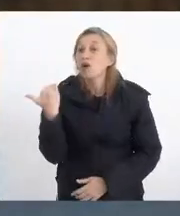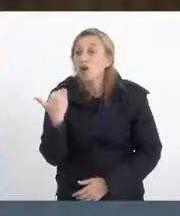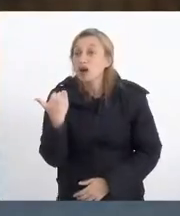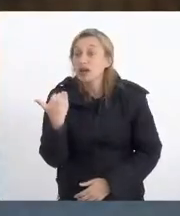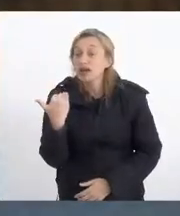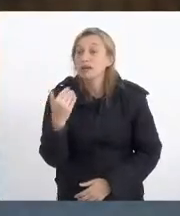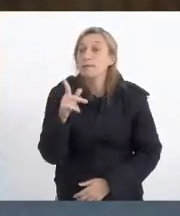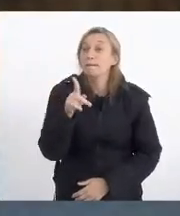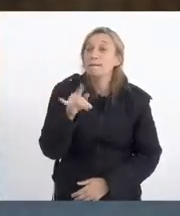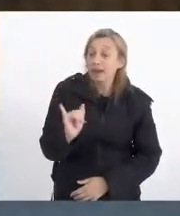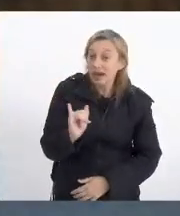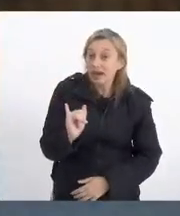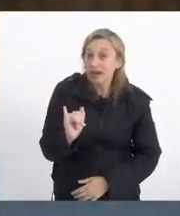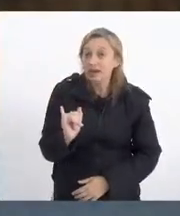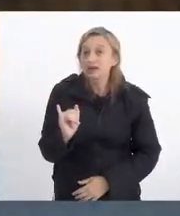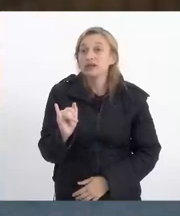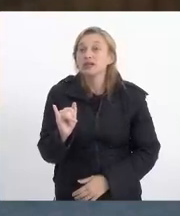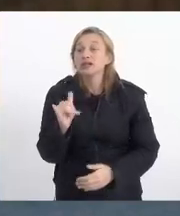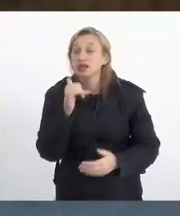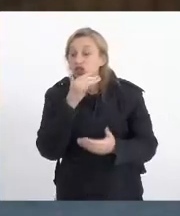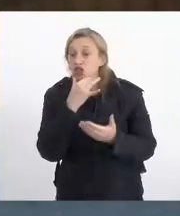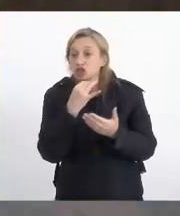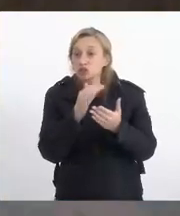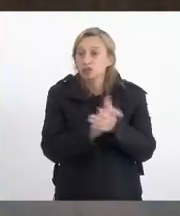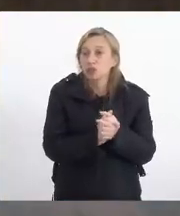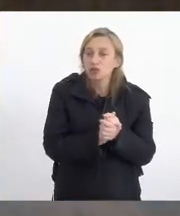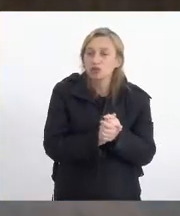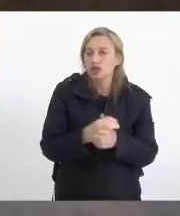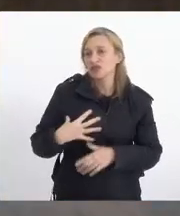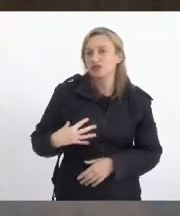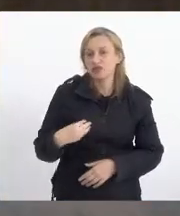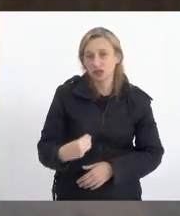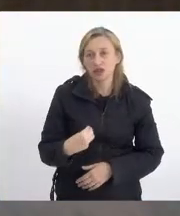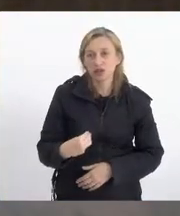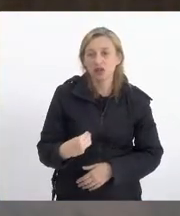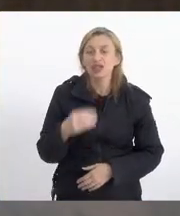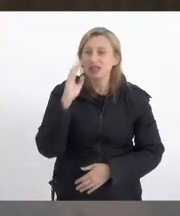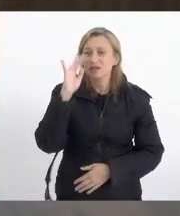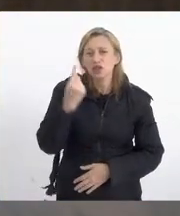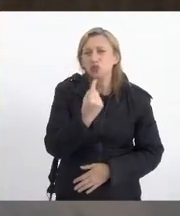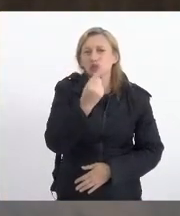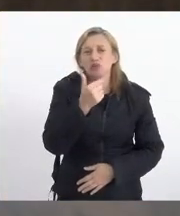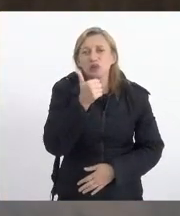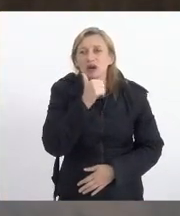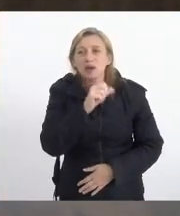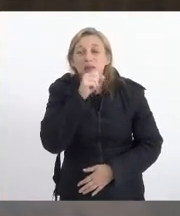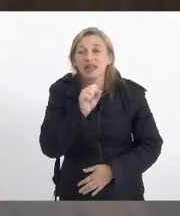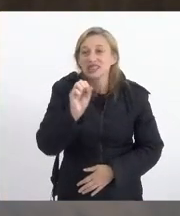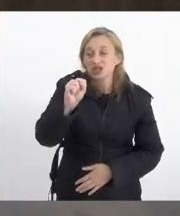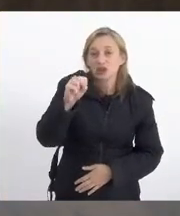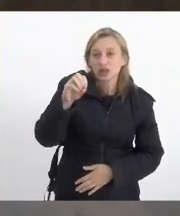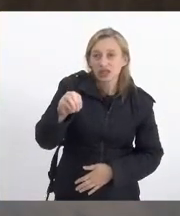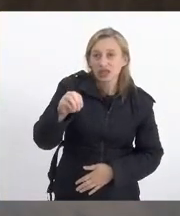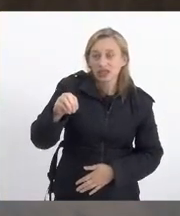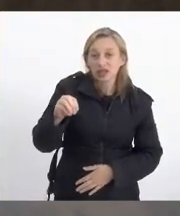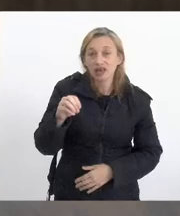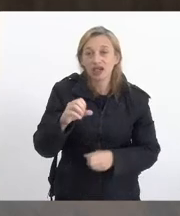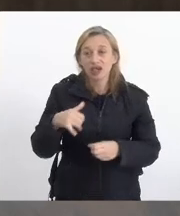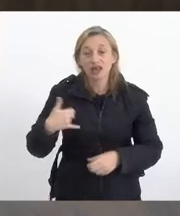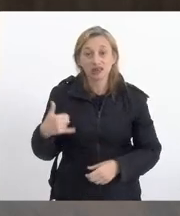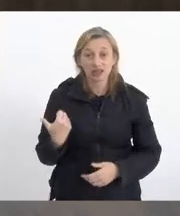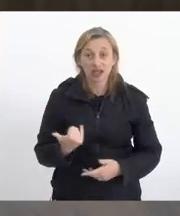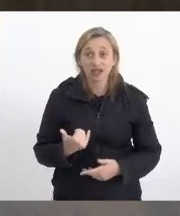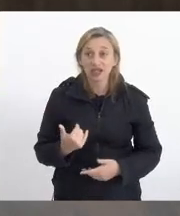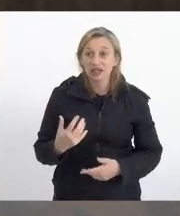Morrem pais, maridos e filhos. Imagine uma mãe de 80 anos ter que enterrar seu filho